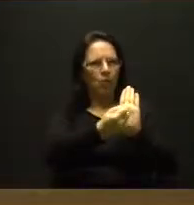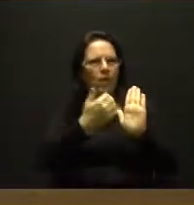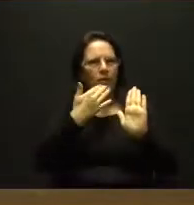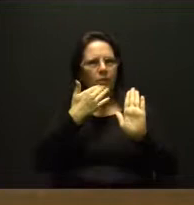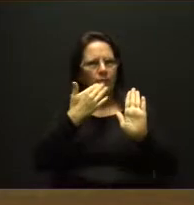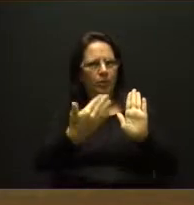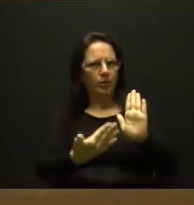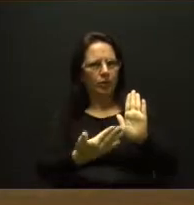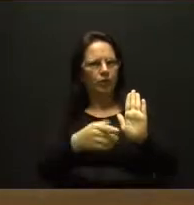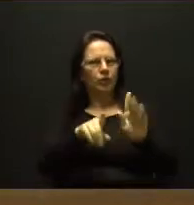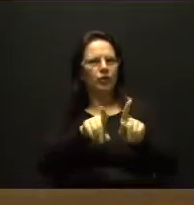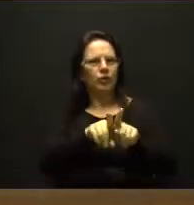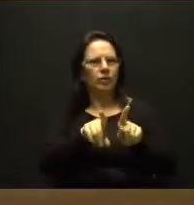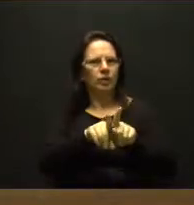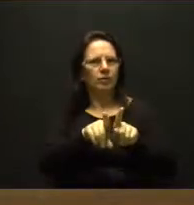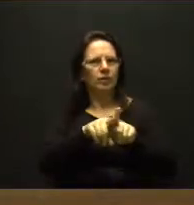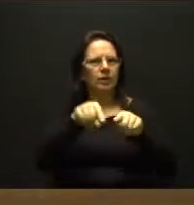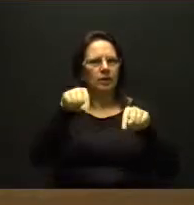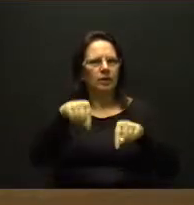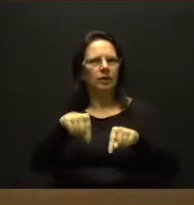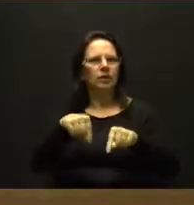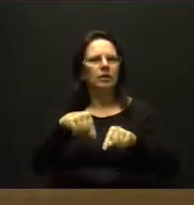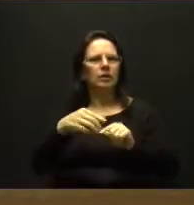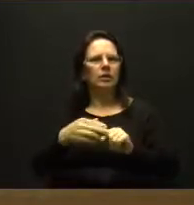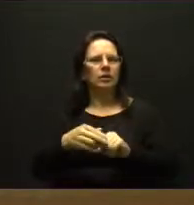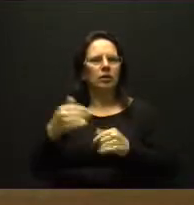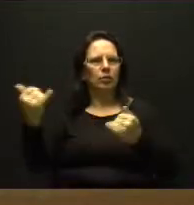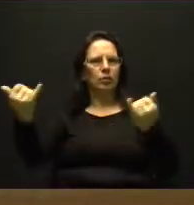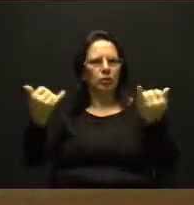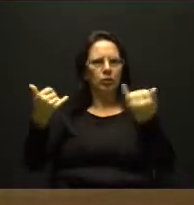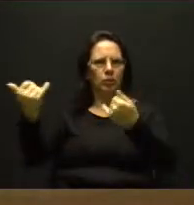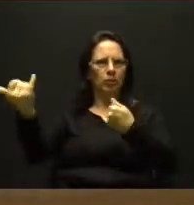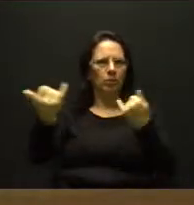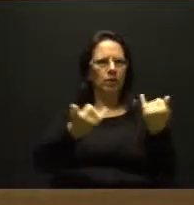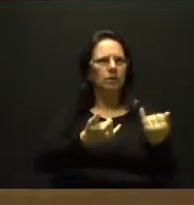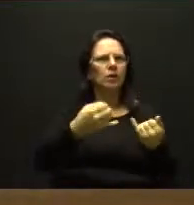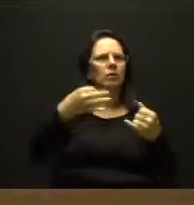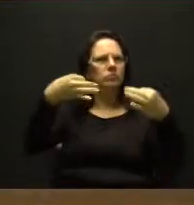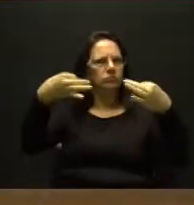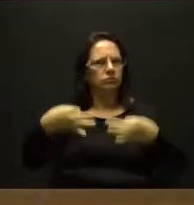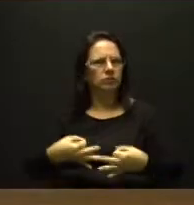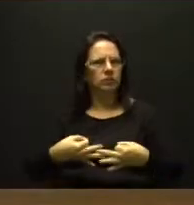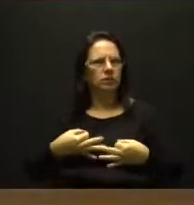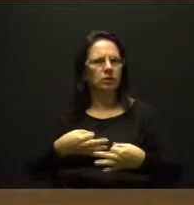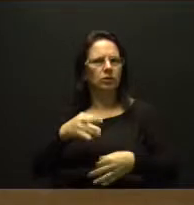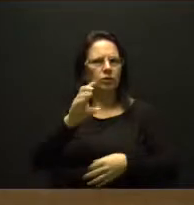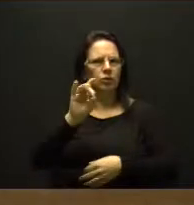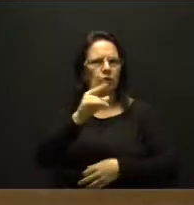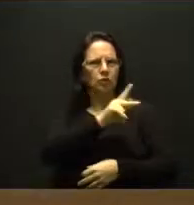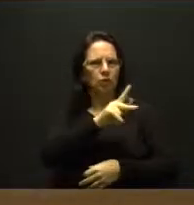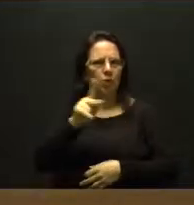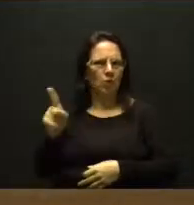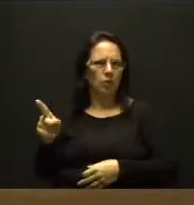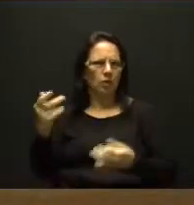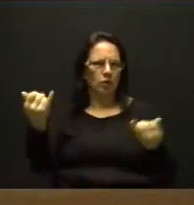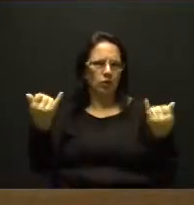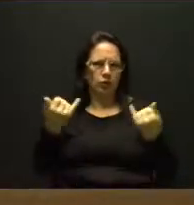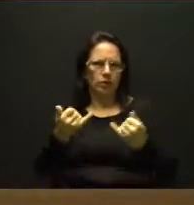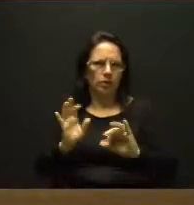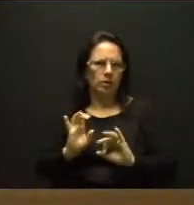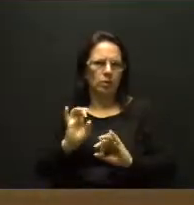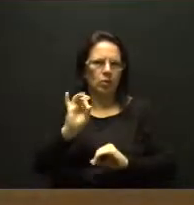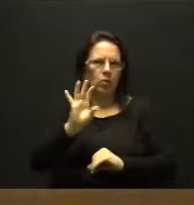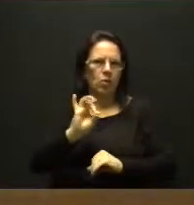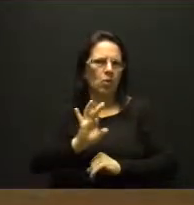utilizar as ferramentas que temos aqui no legislativo para buscar informações então não necessariamente só o presidente da câmara para tomar essa informação qualquer